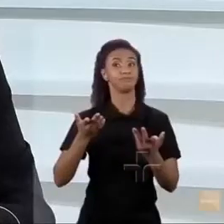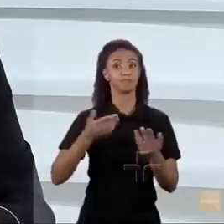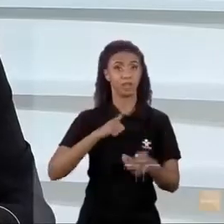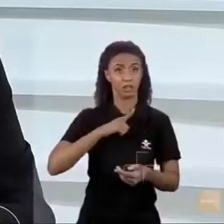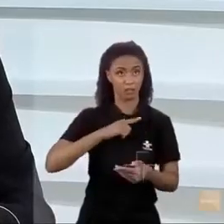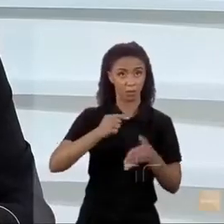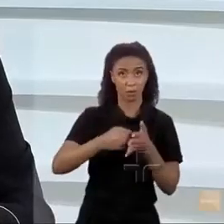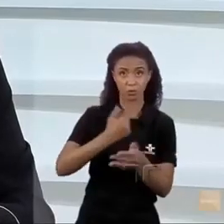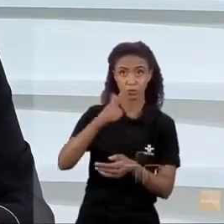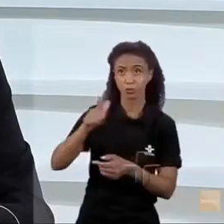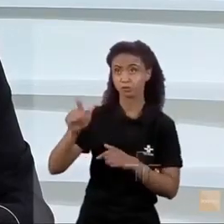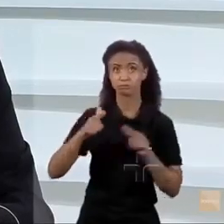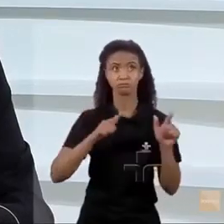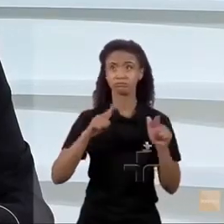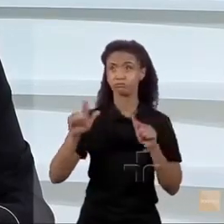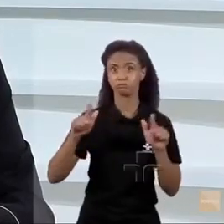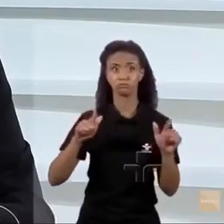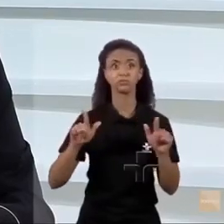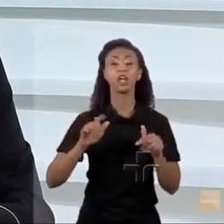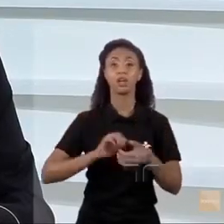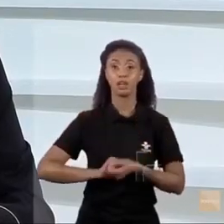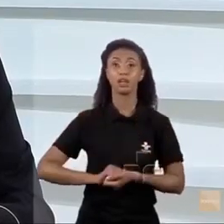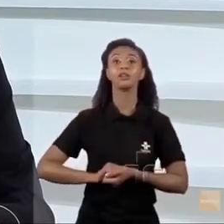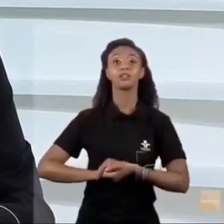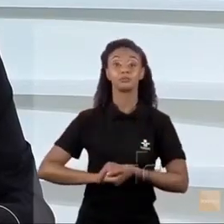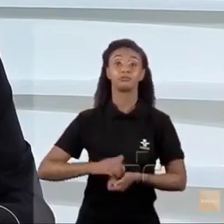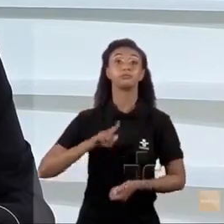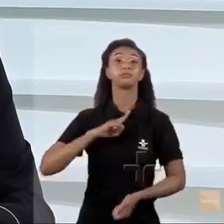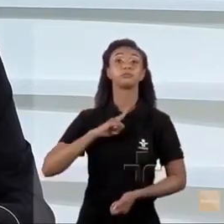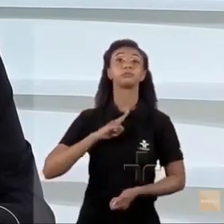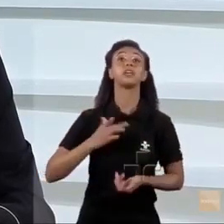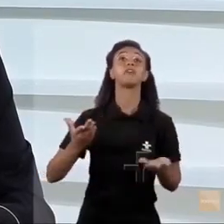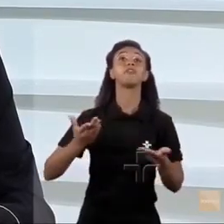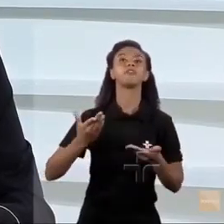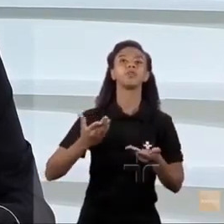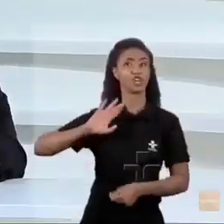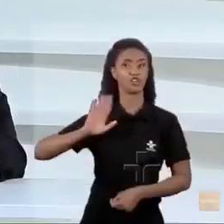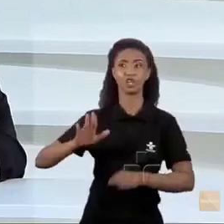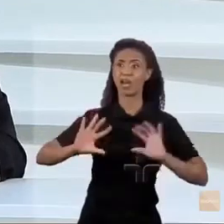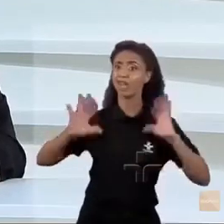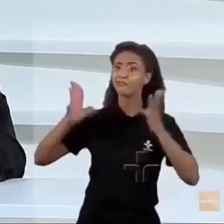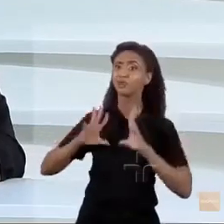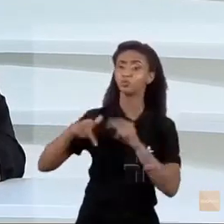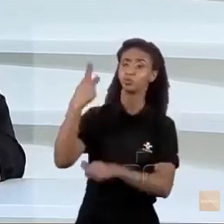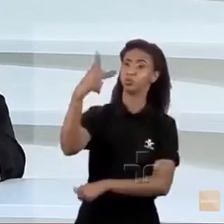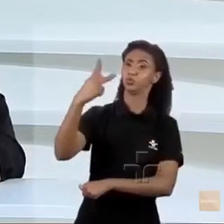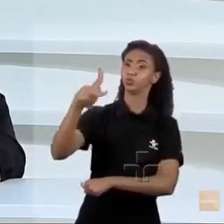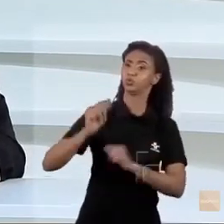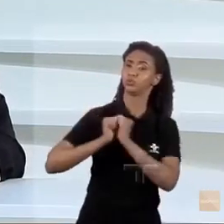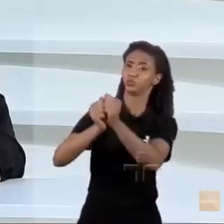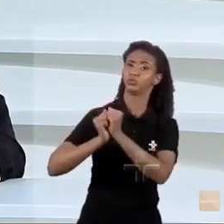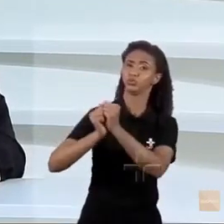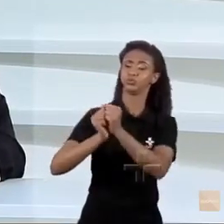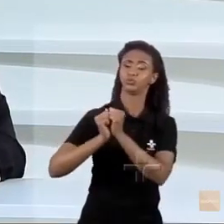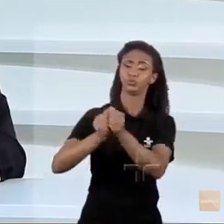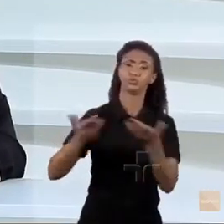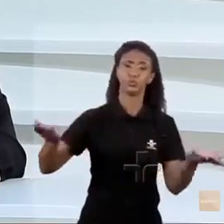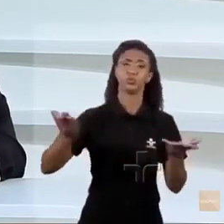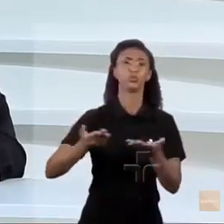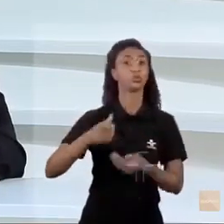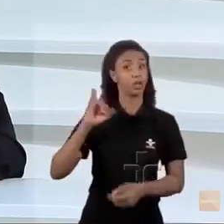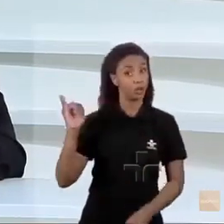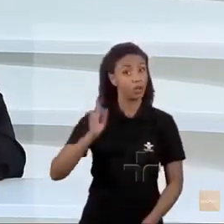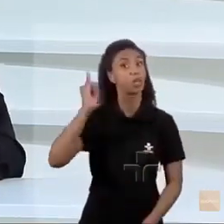Porque o senhor falou que ele é esquerdista e petista e socialista, mas ele fez uma atuação de bastidores importante para sua candidatura